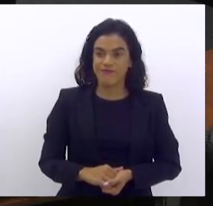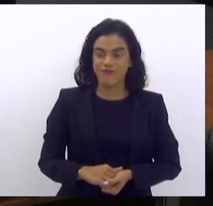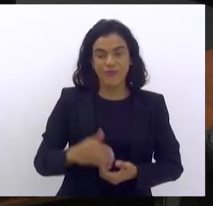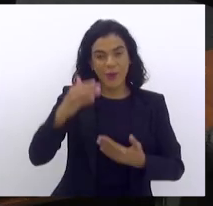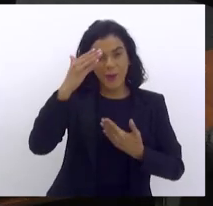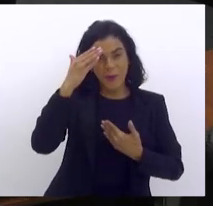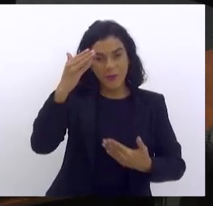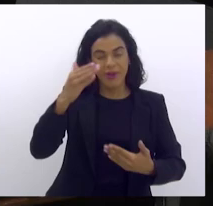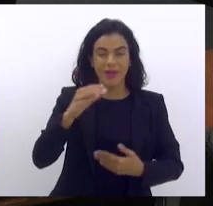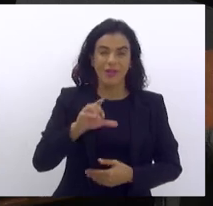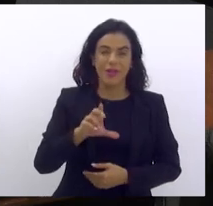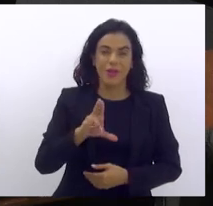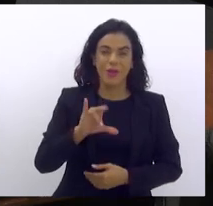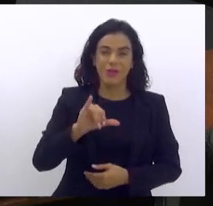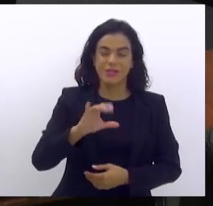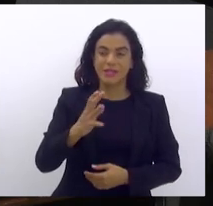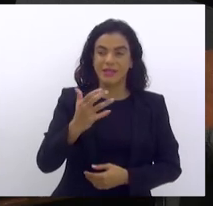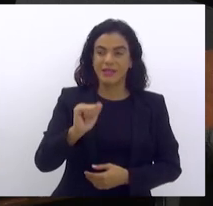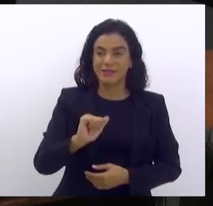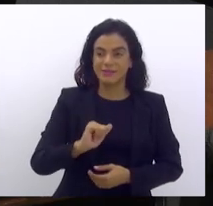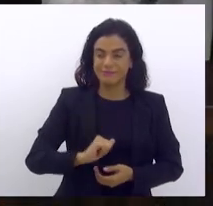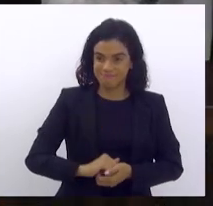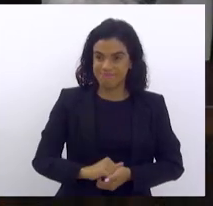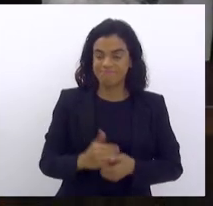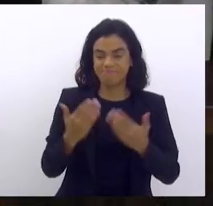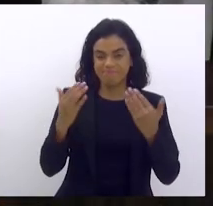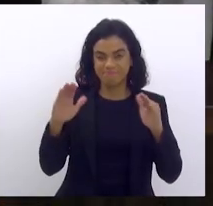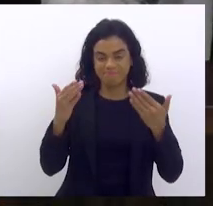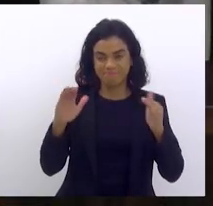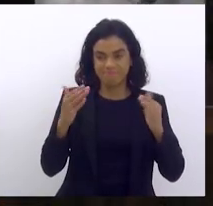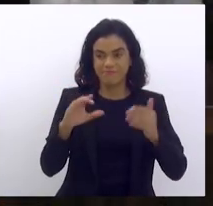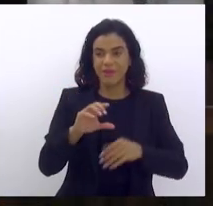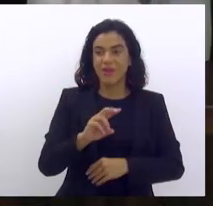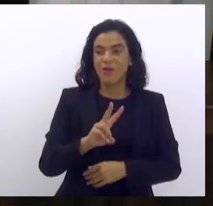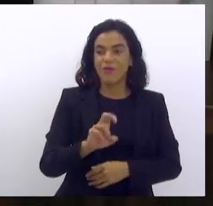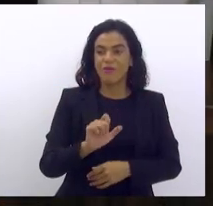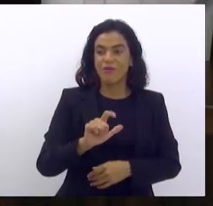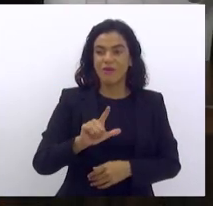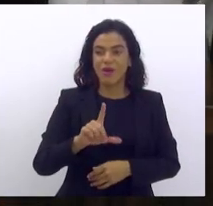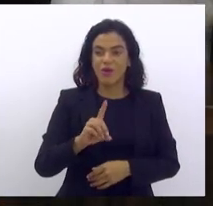Obrigado, Lucinha. Parabéns aí, coautoria também o nosso Valdo Ceasa.